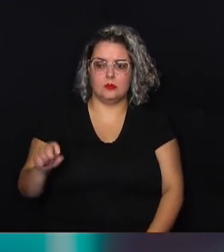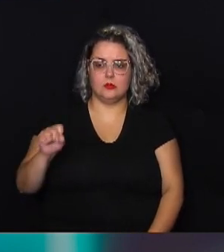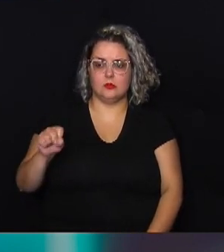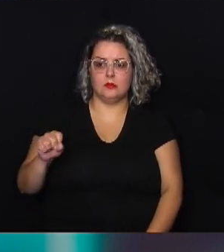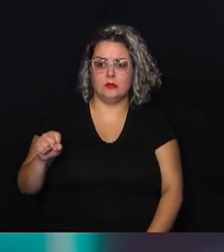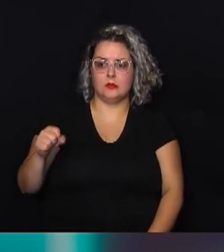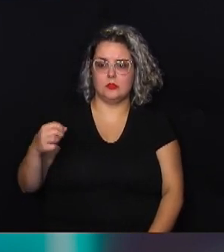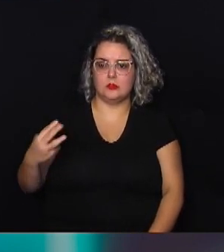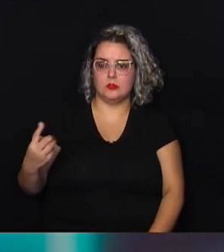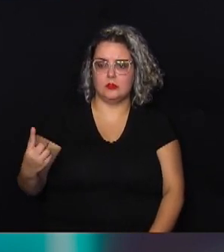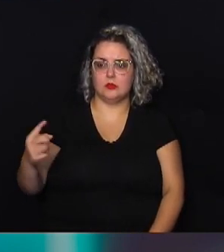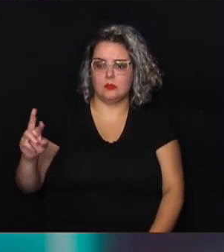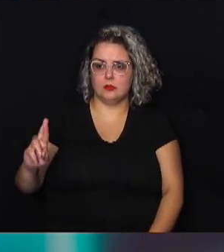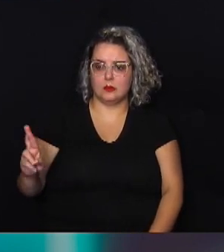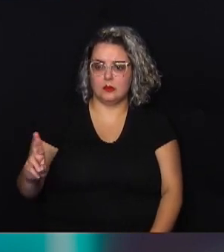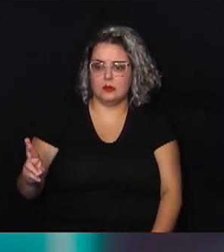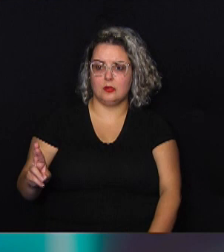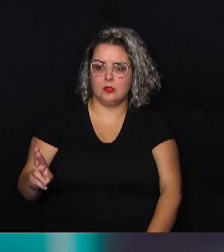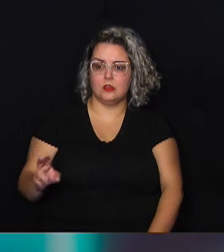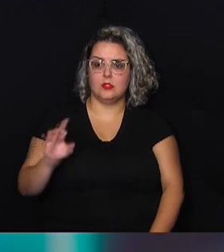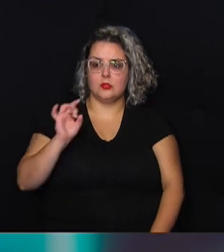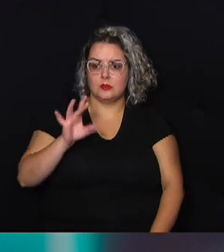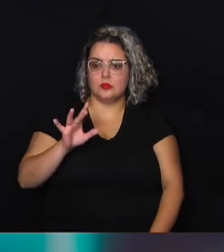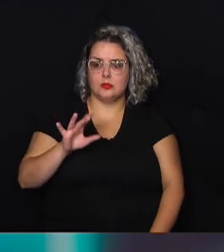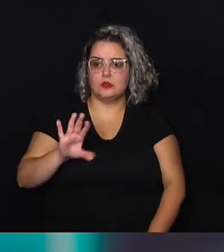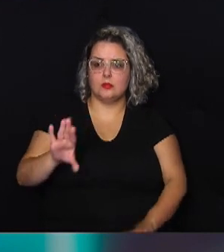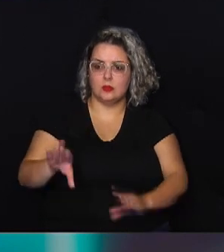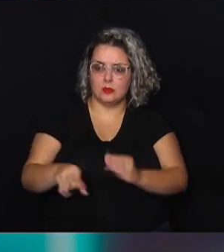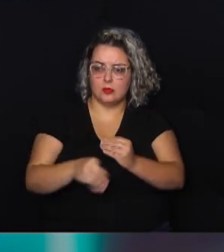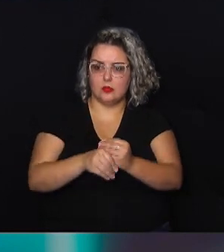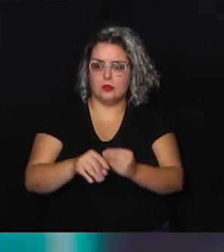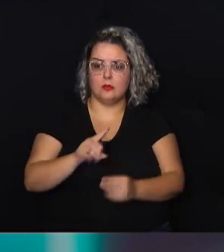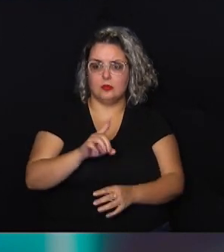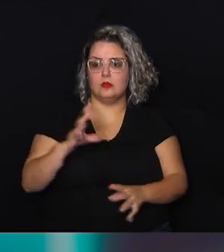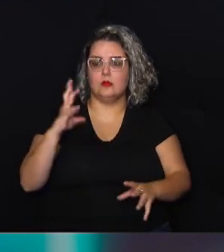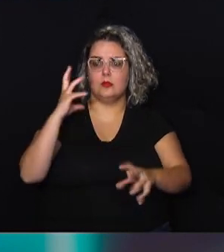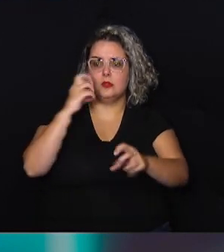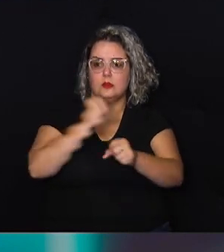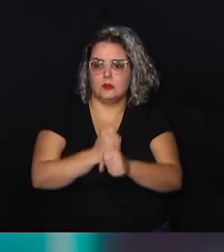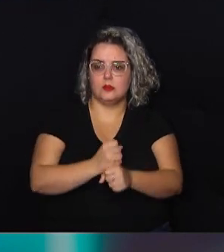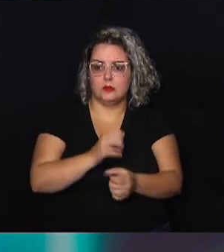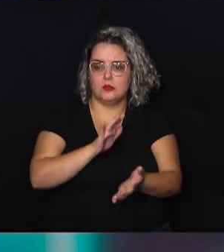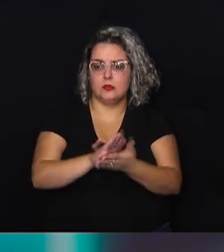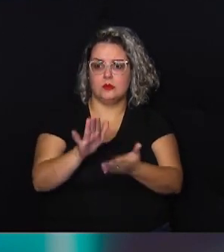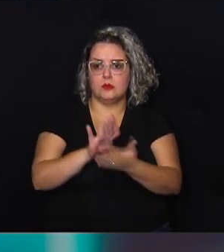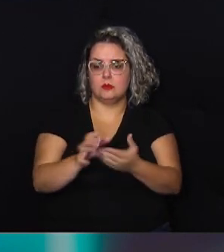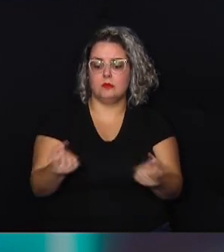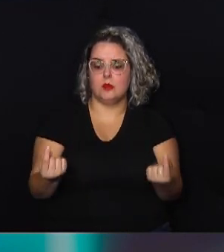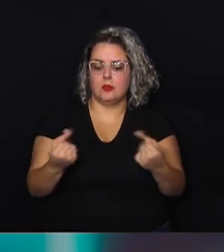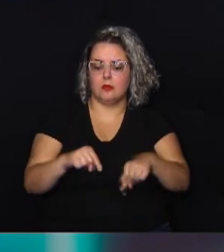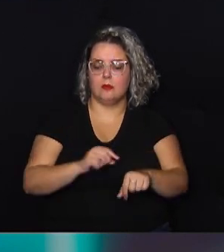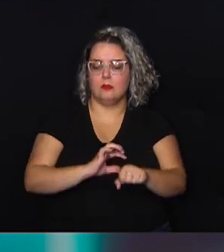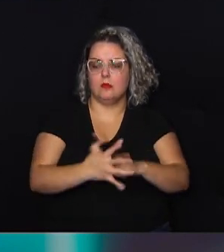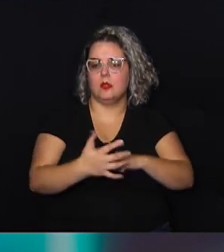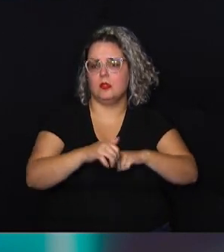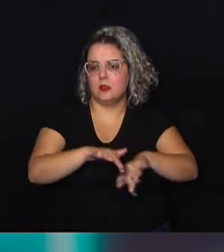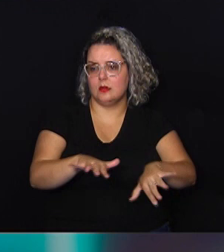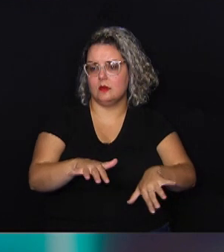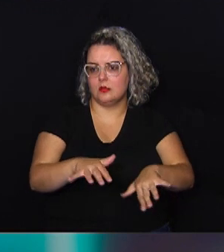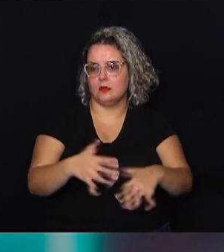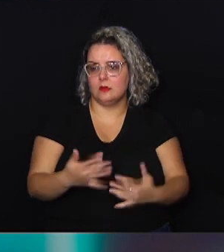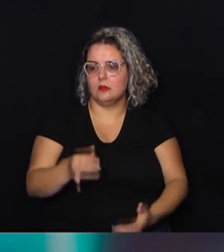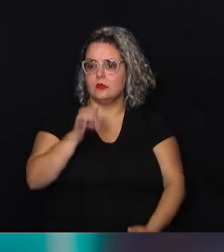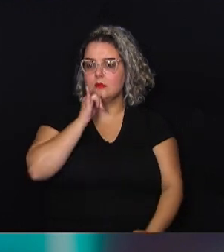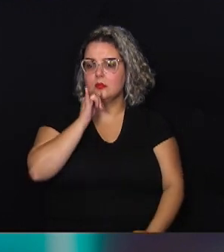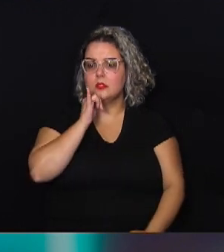ressaltar que essa despesa ela é só a parte complementar, não é o total de despesa com combate à pandemia. Um exemplo